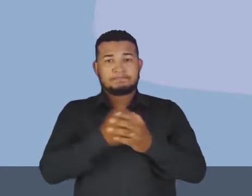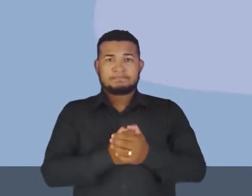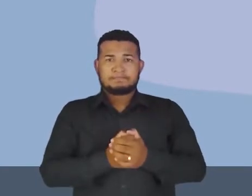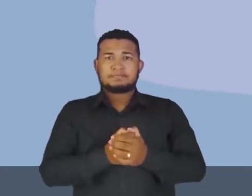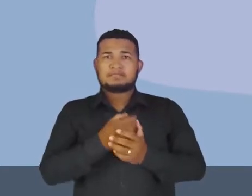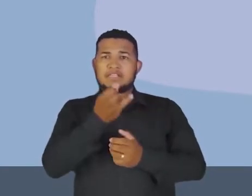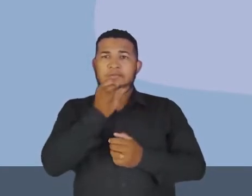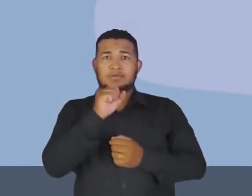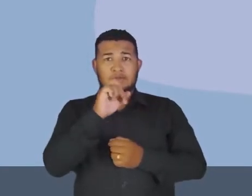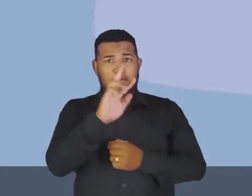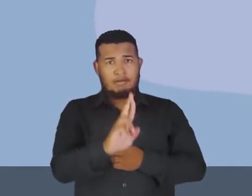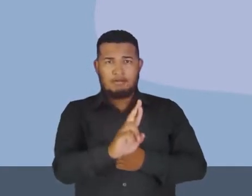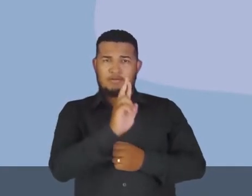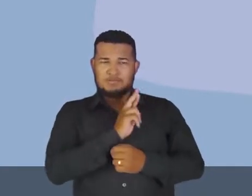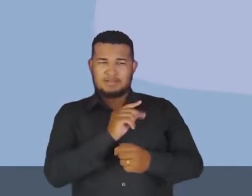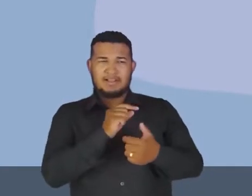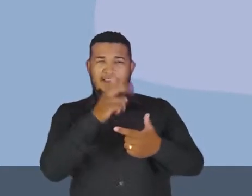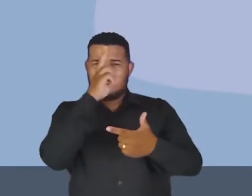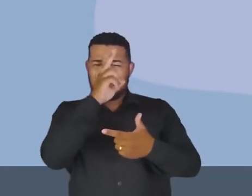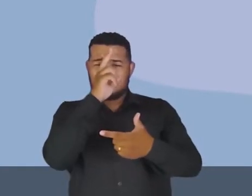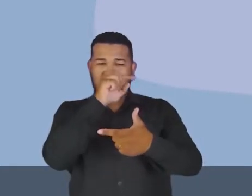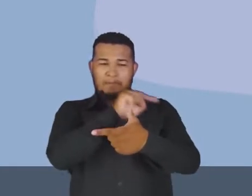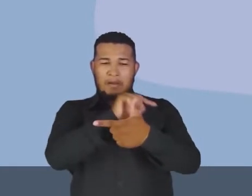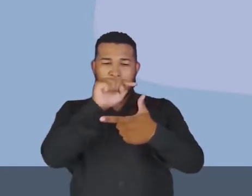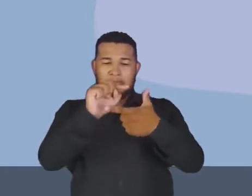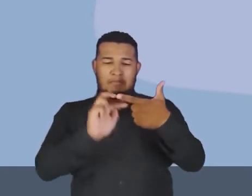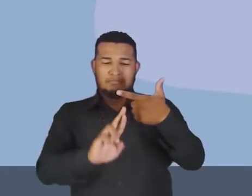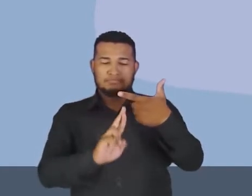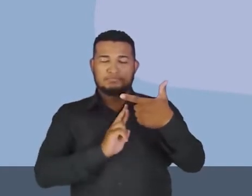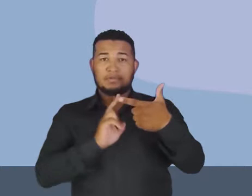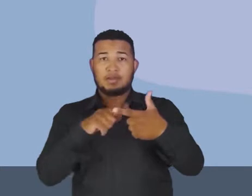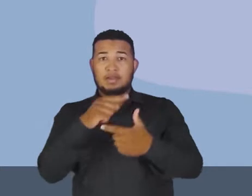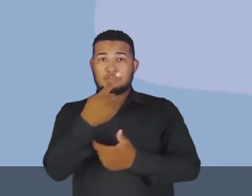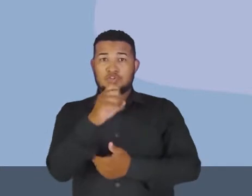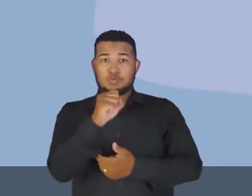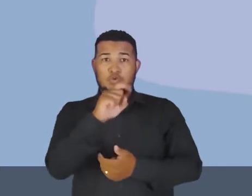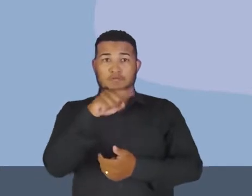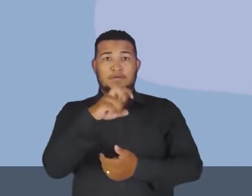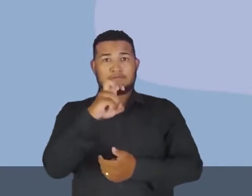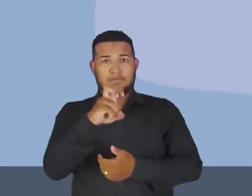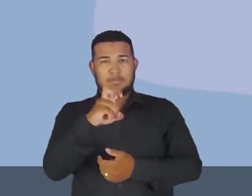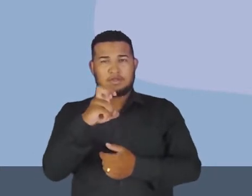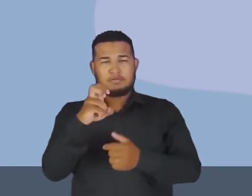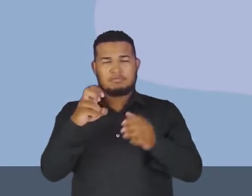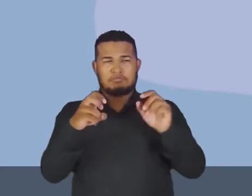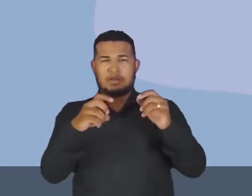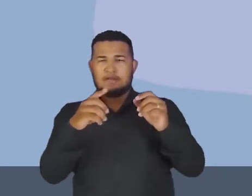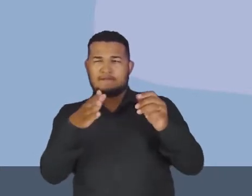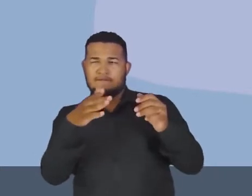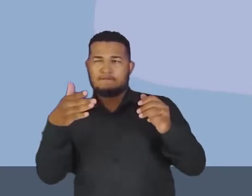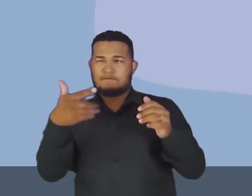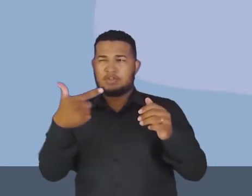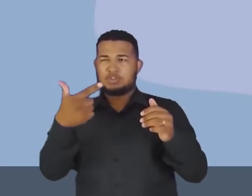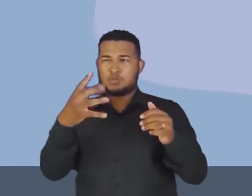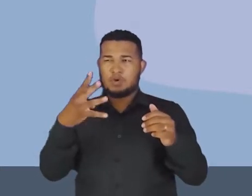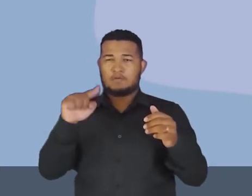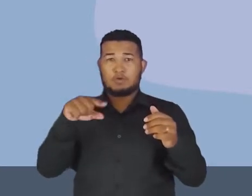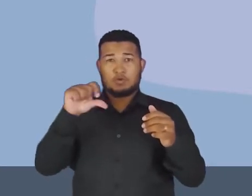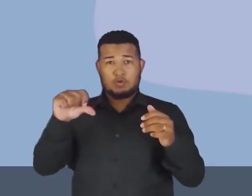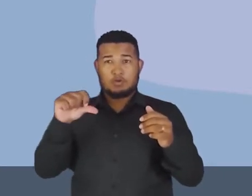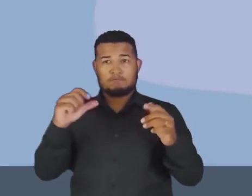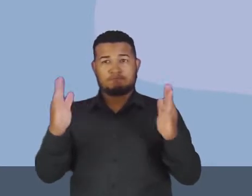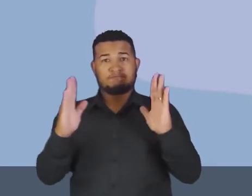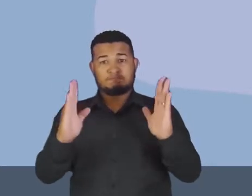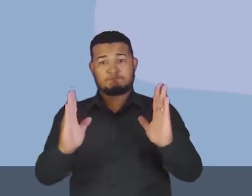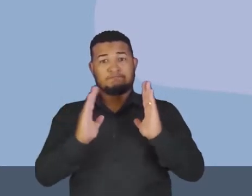se o resultado do seu índice de massa corporal for entre 18,5 e 24,9, sua classificação